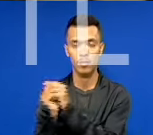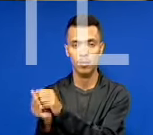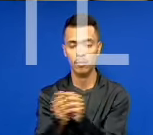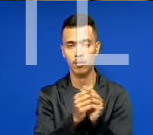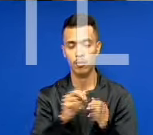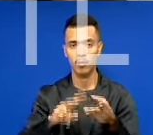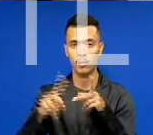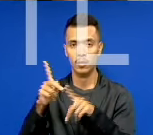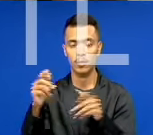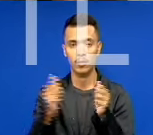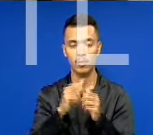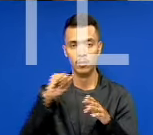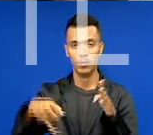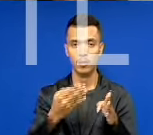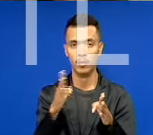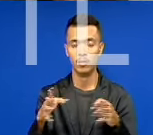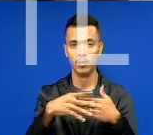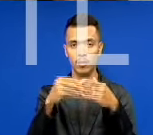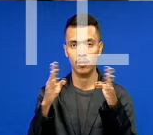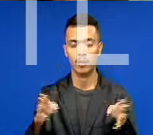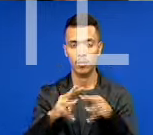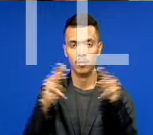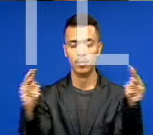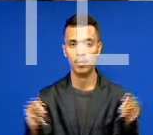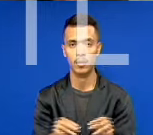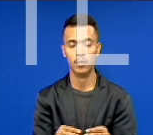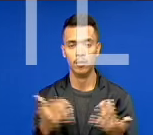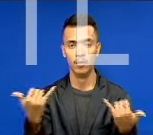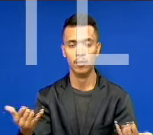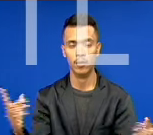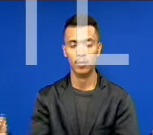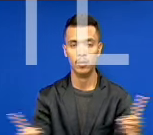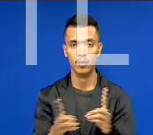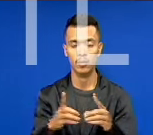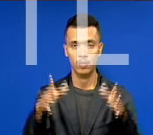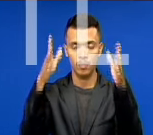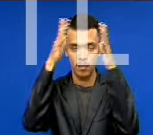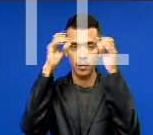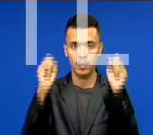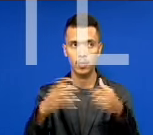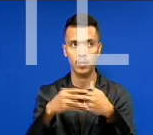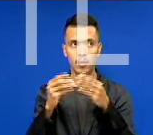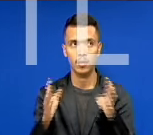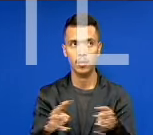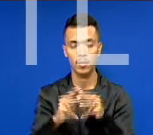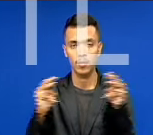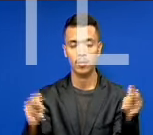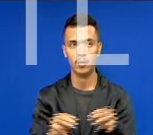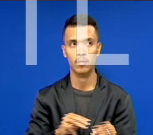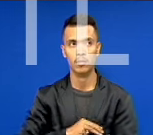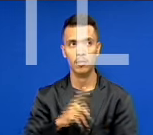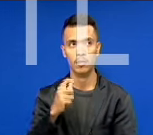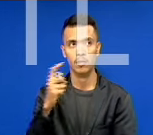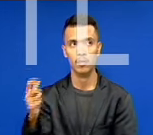cooperação entre jornalista no Autoridade Municipal. Hoje, Hasuru, Presidente da Autoridade Município Manatuto,